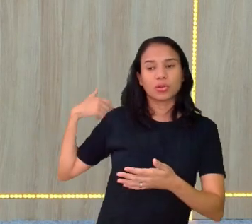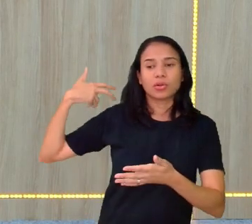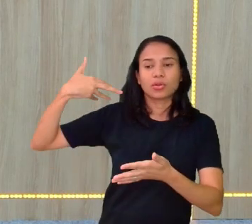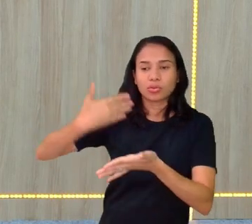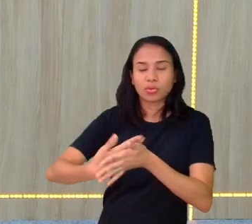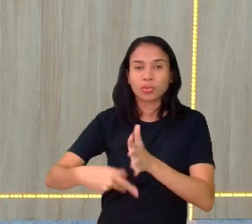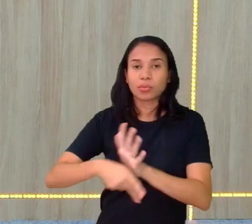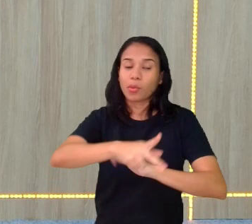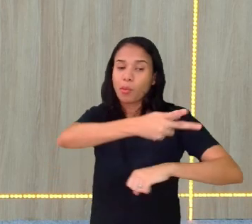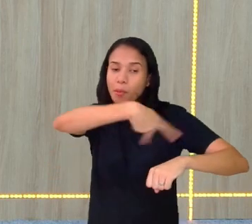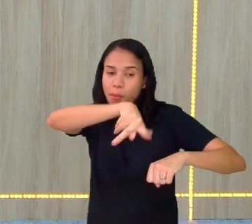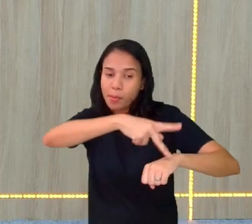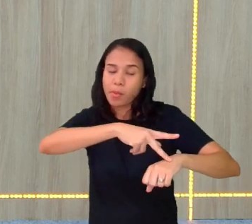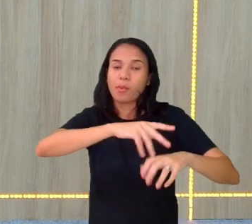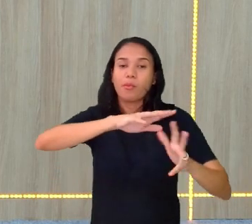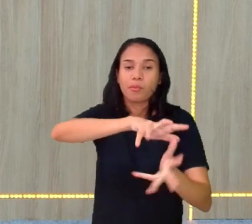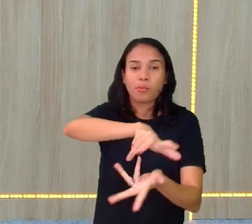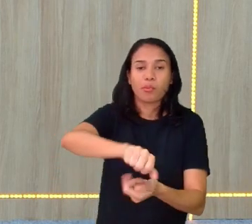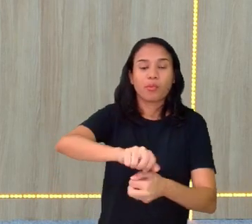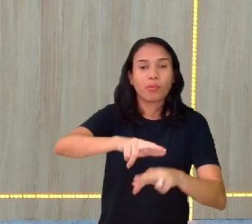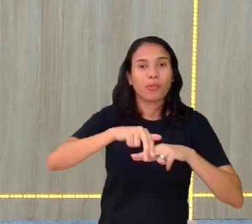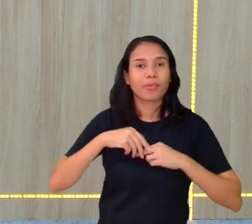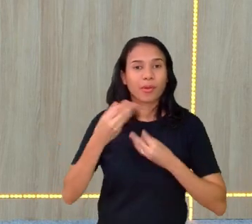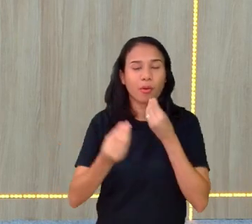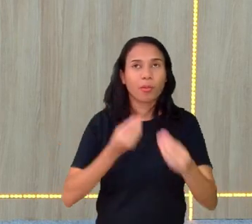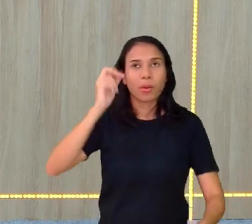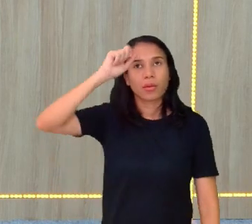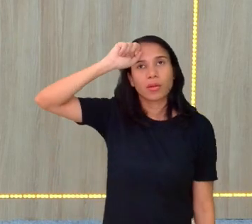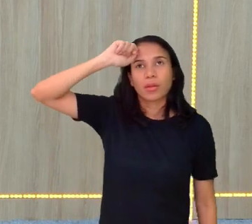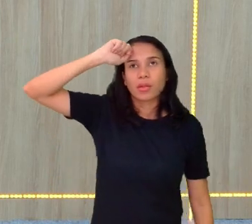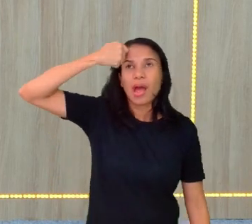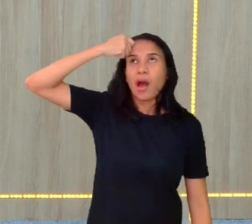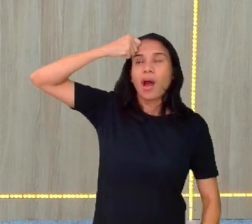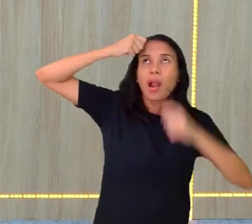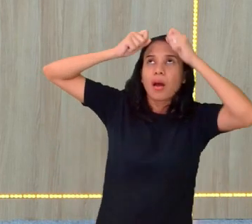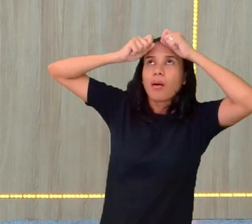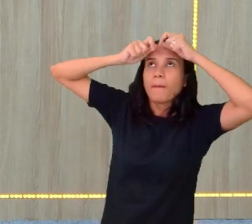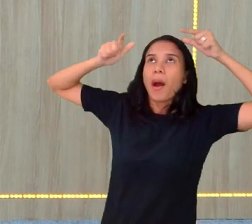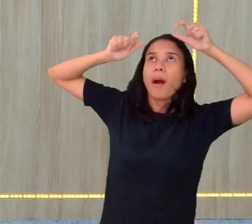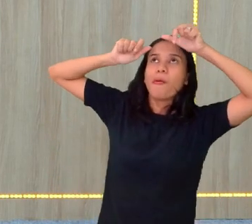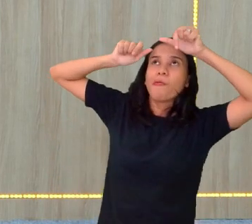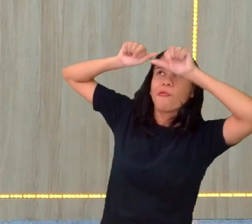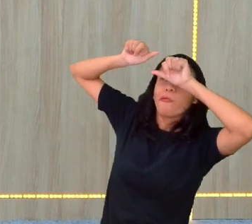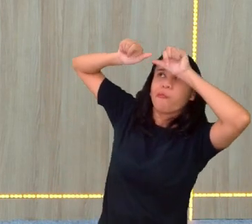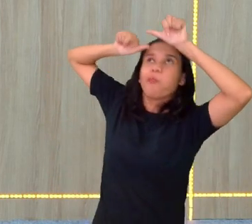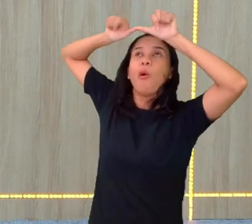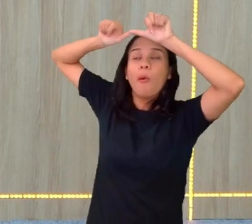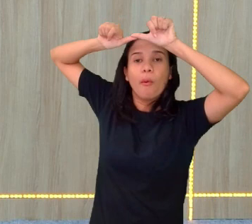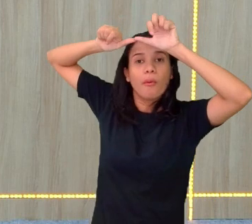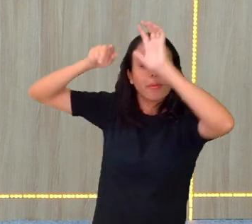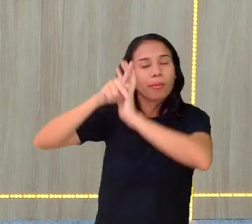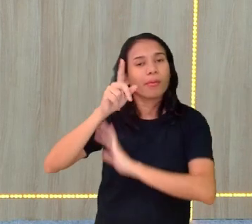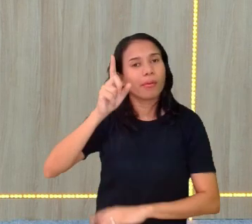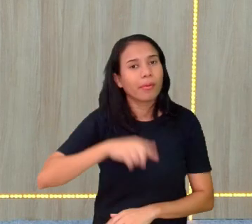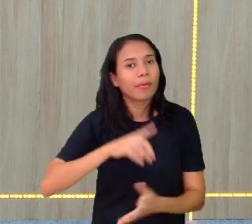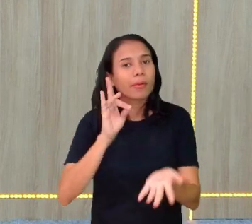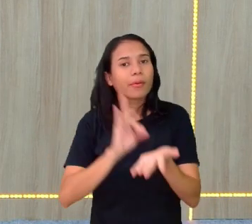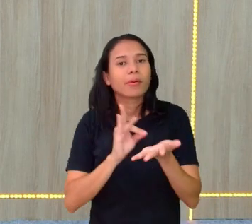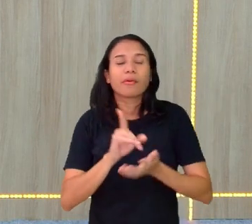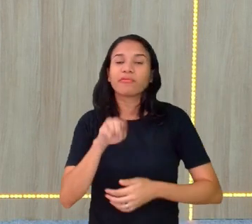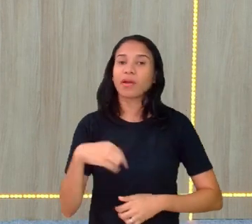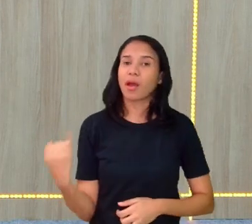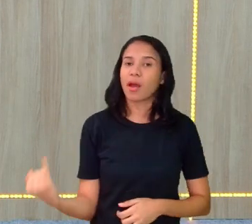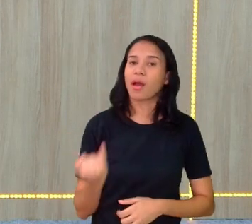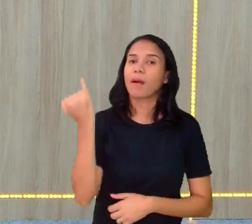nosso país, a história do mundo, porque vira chave, né? A gente tem um outro entendimento, certo? E também é